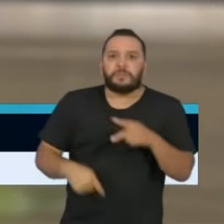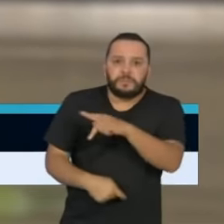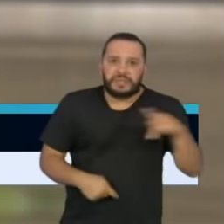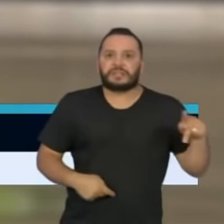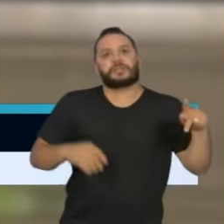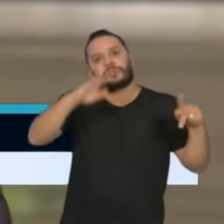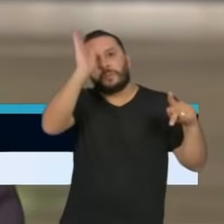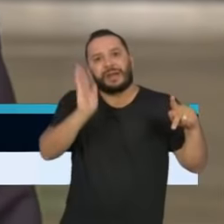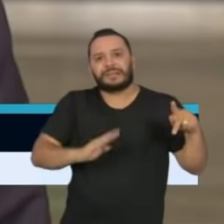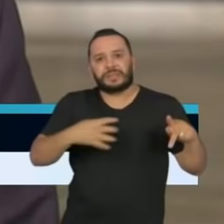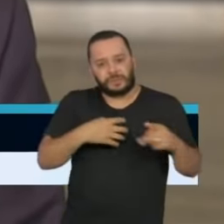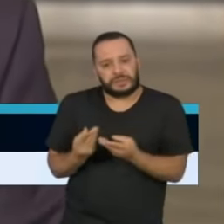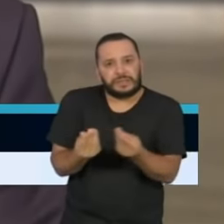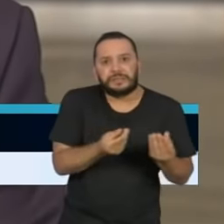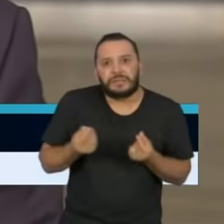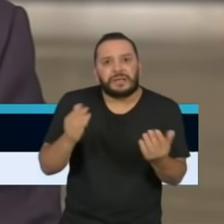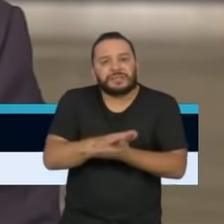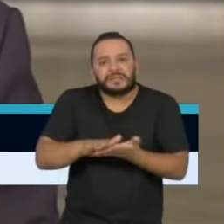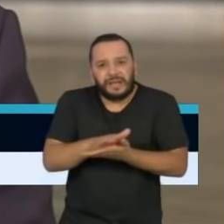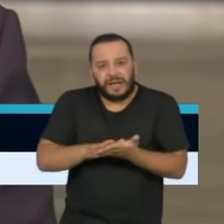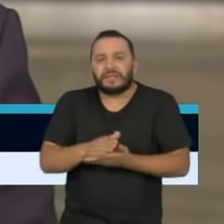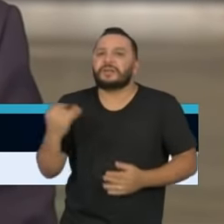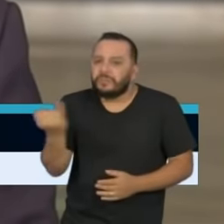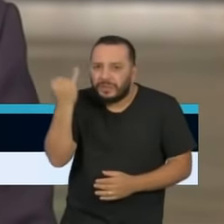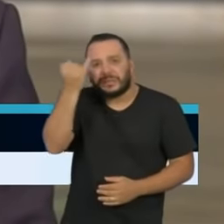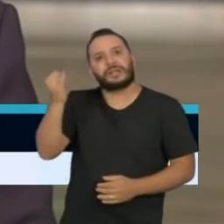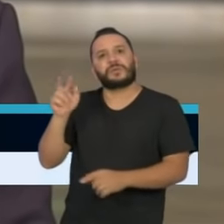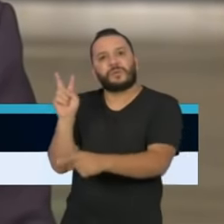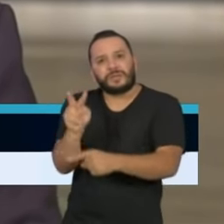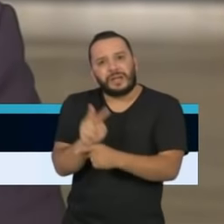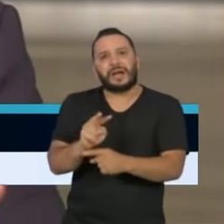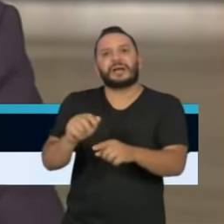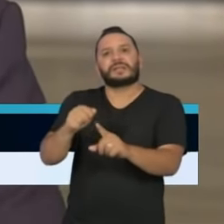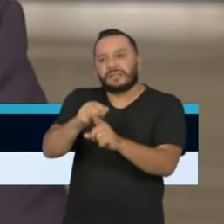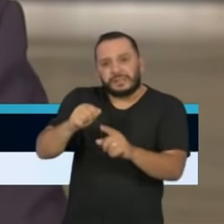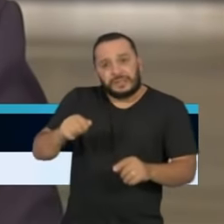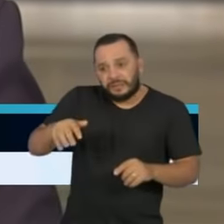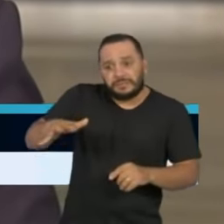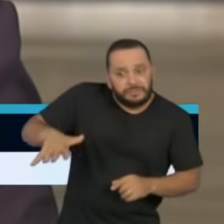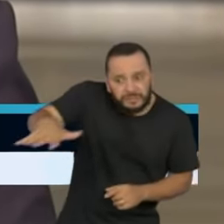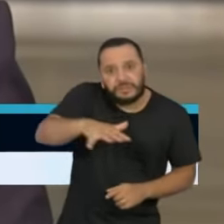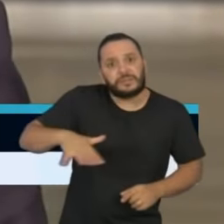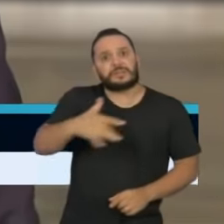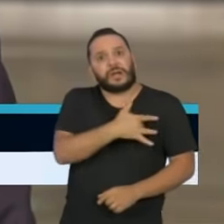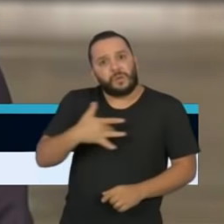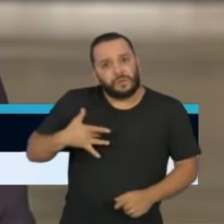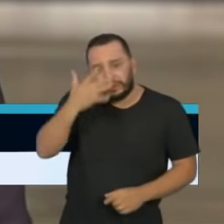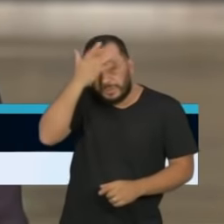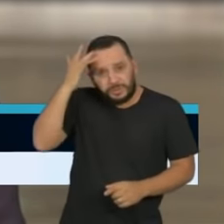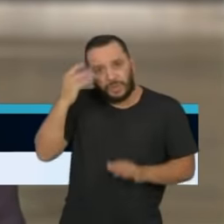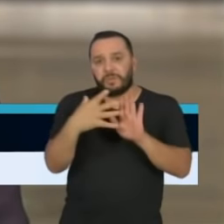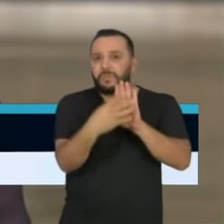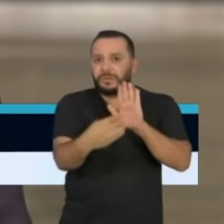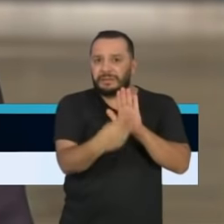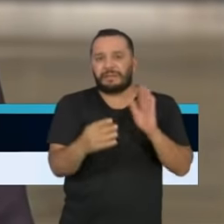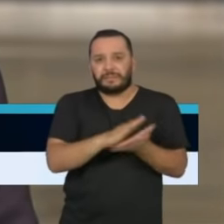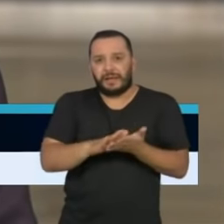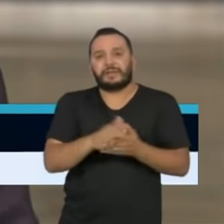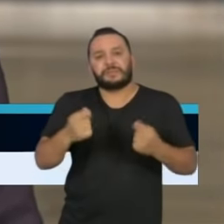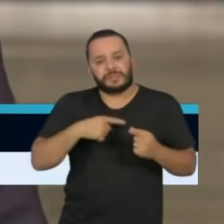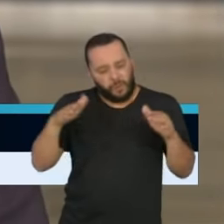difícil da vida, da saúde de milhões de brasileiros, tenha dado o pior exemplo. Eu espero que ele tenha humildade,